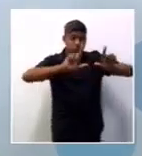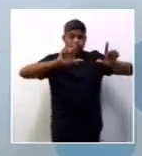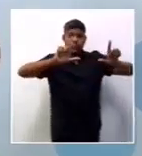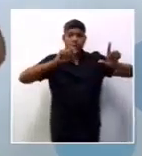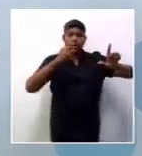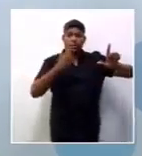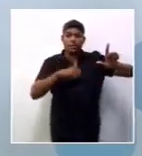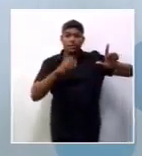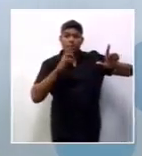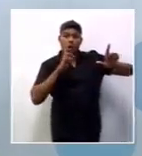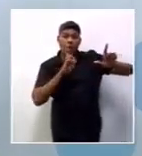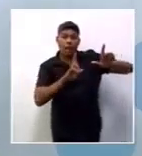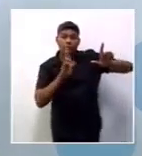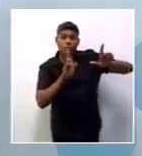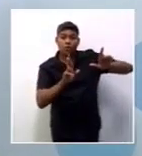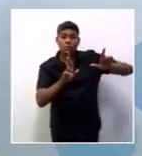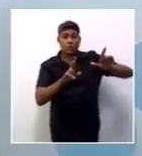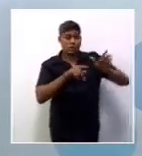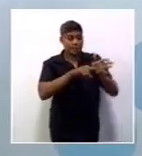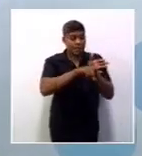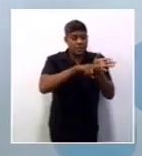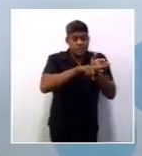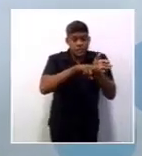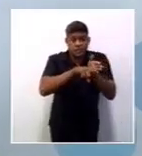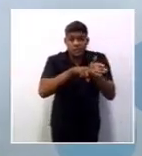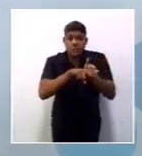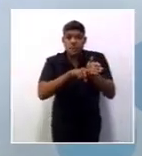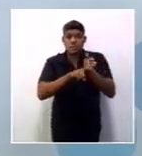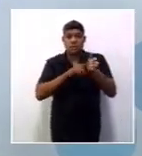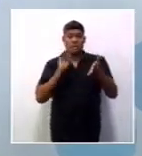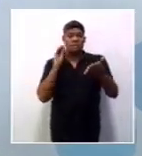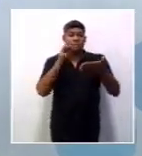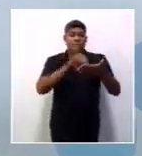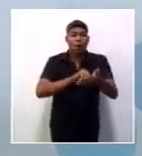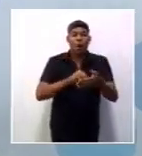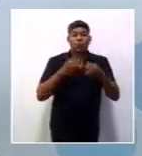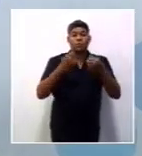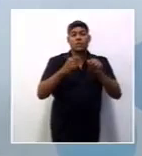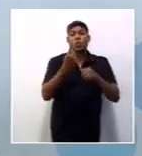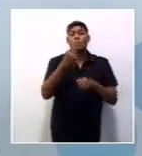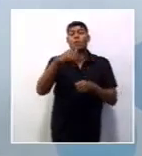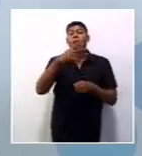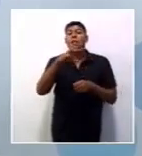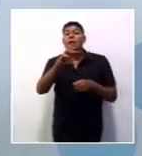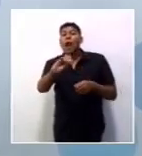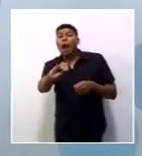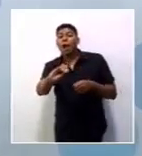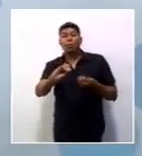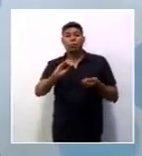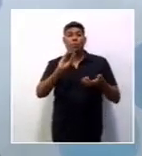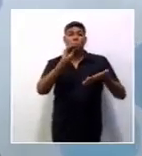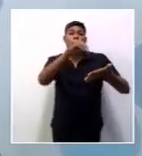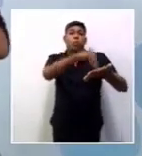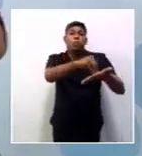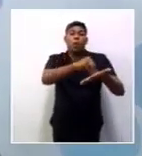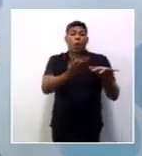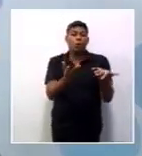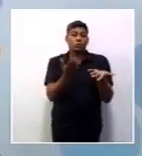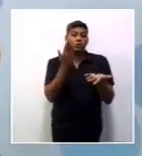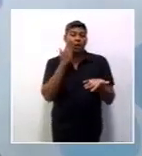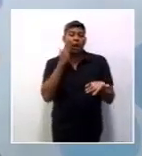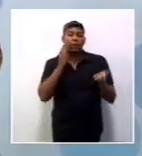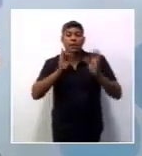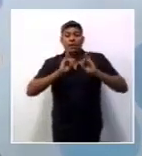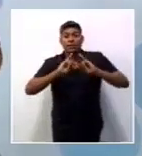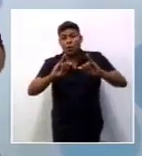que responder 700 pesquisas, e aí a pesquisa, cada uma gera um ponto. Você precisa de 1 milhão de pontos para poder conseguir tal item. Então, assim, a primeira